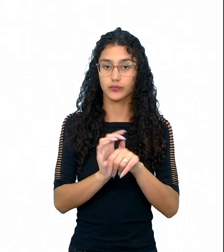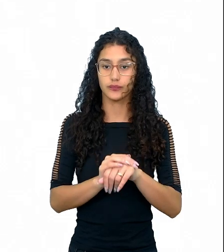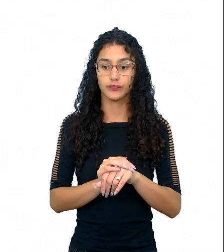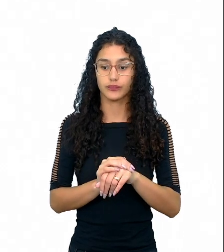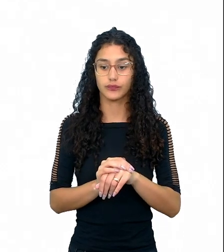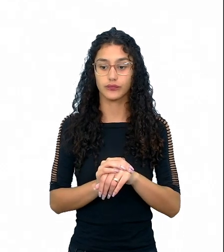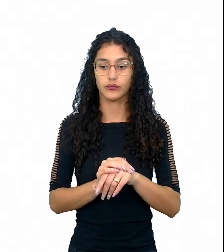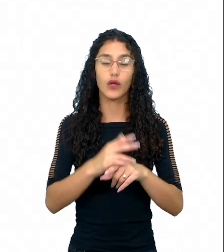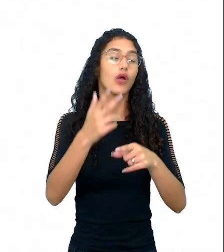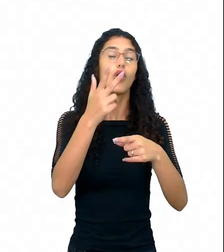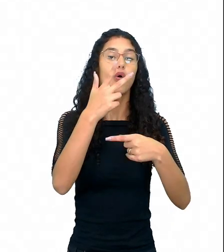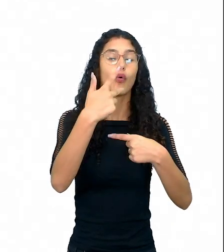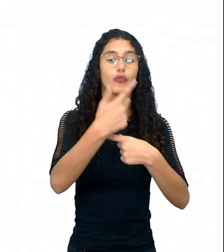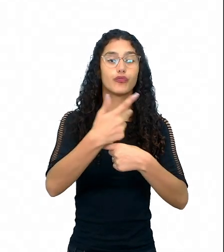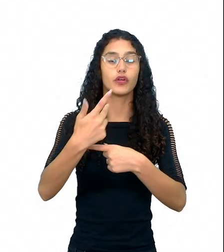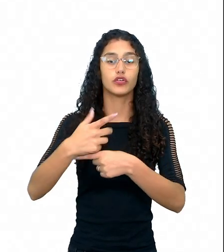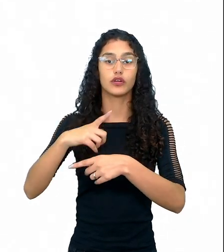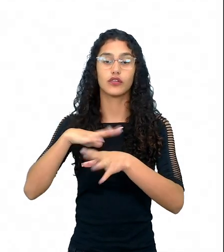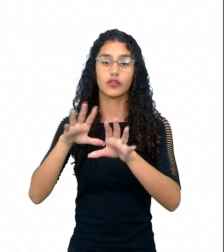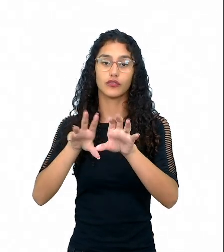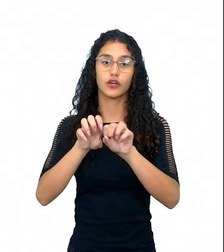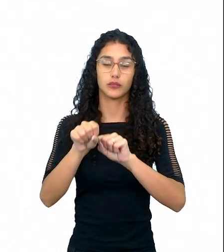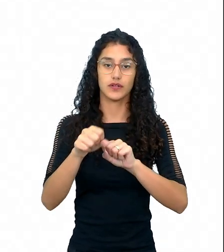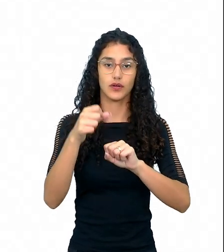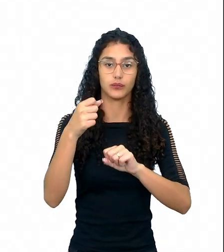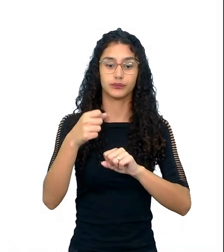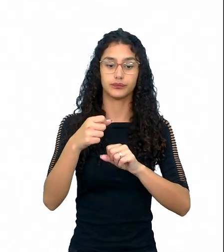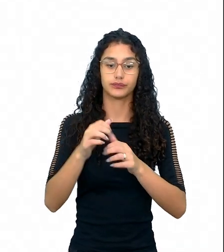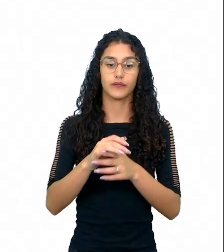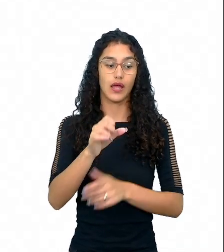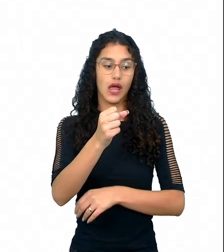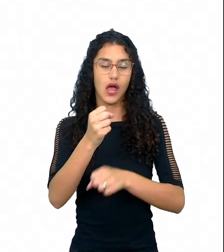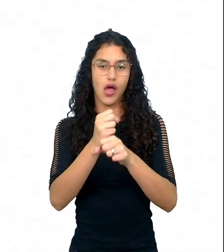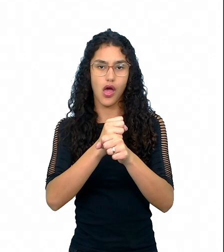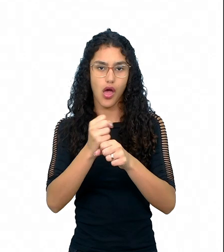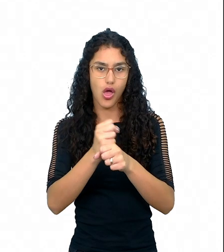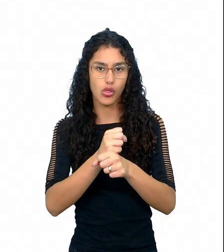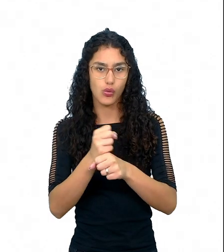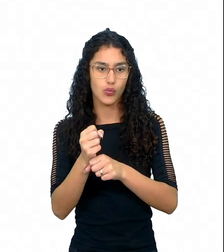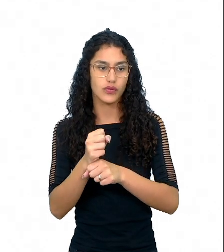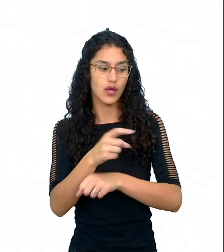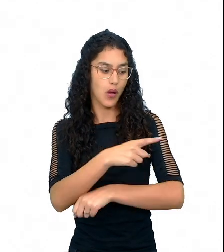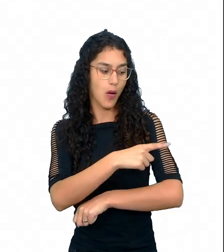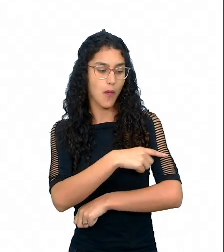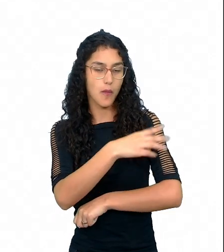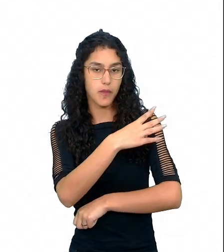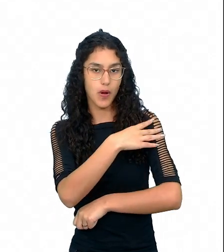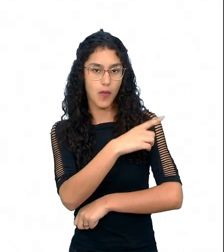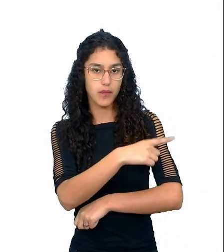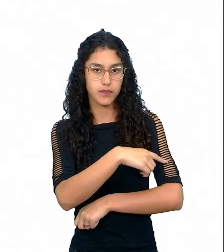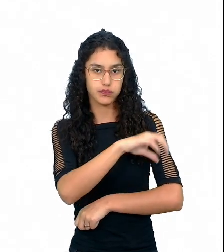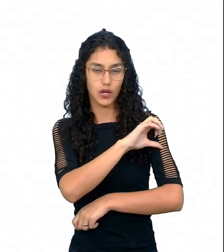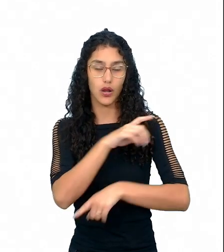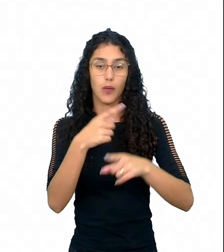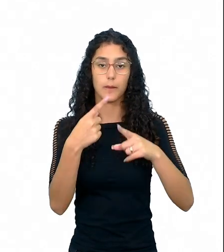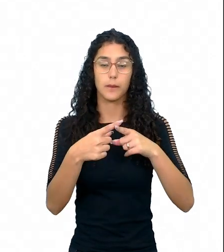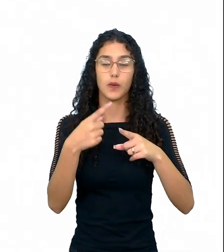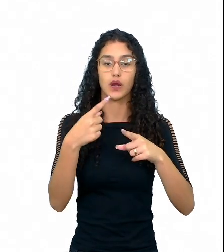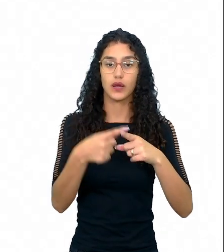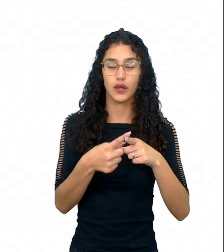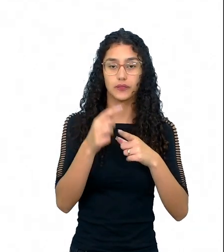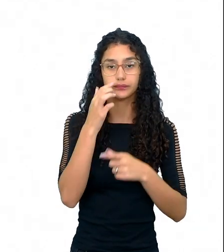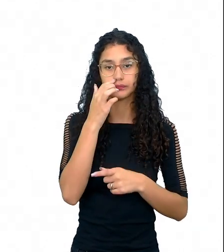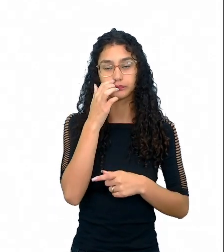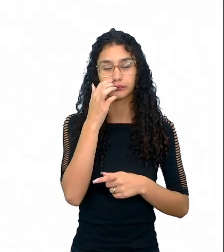o vídeo sobre a formação anos séries, né, professores do ensino médio, porque ali o